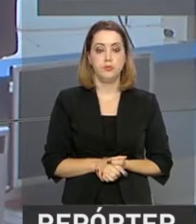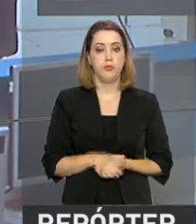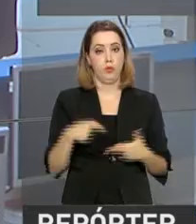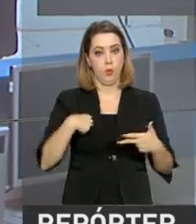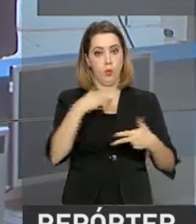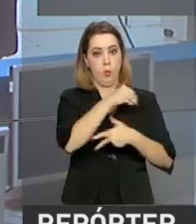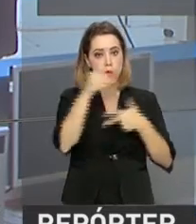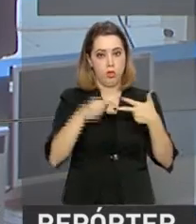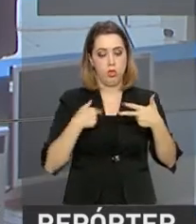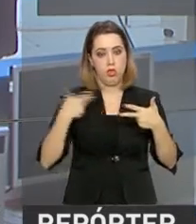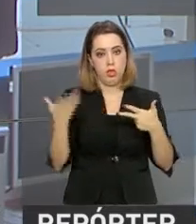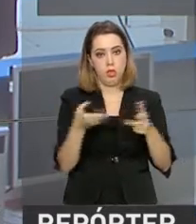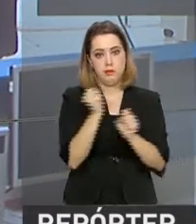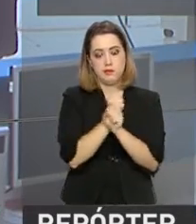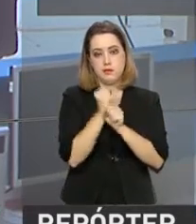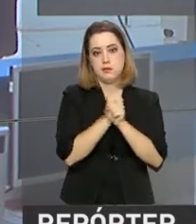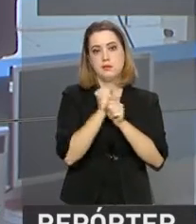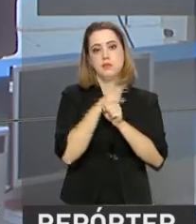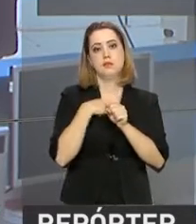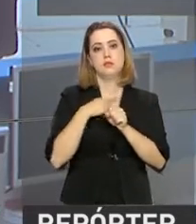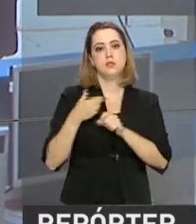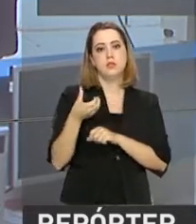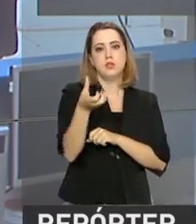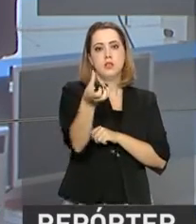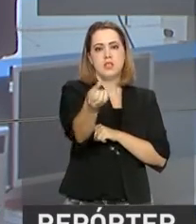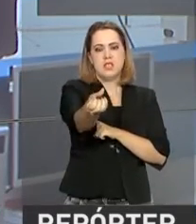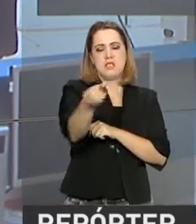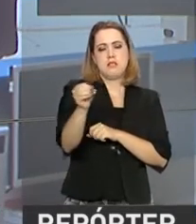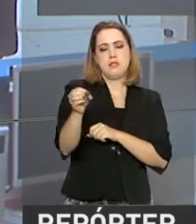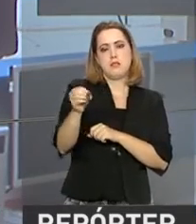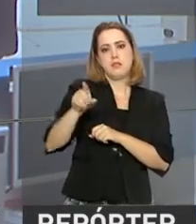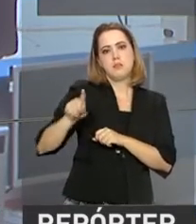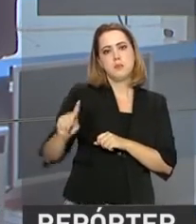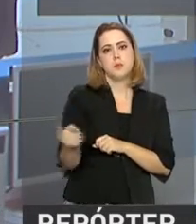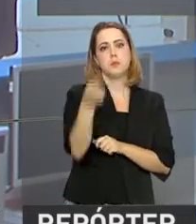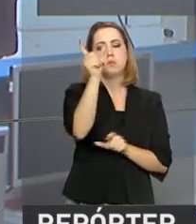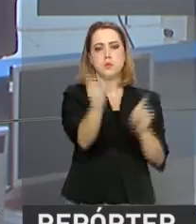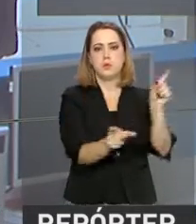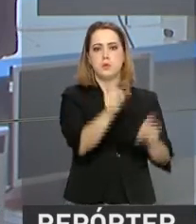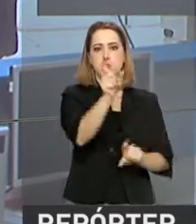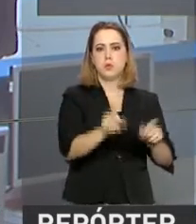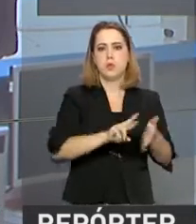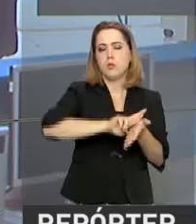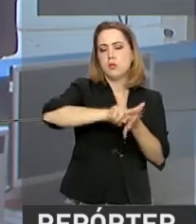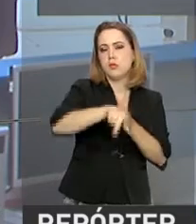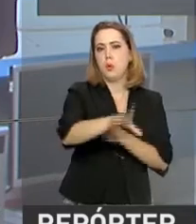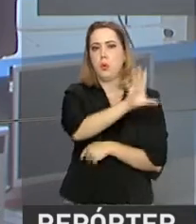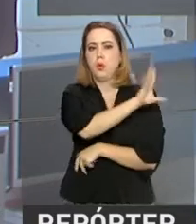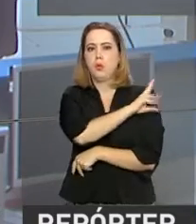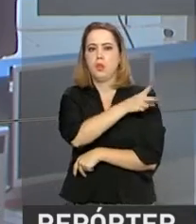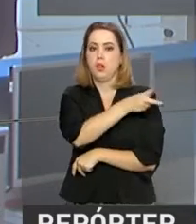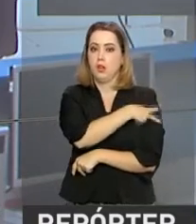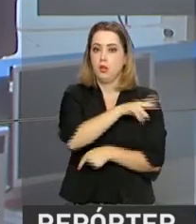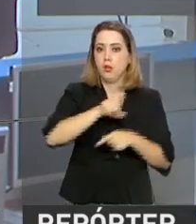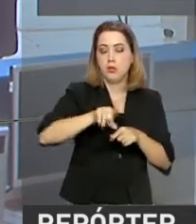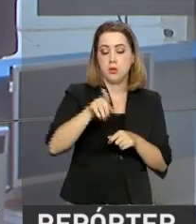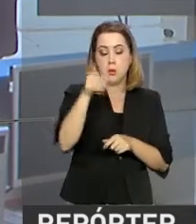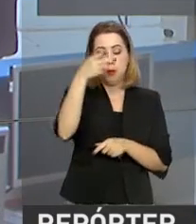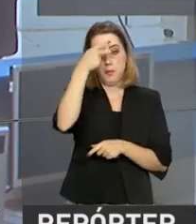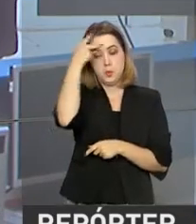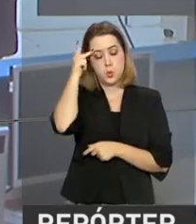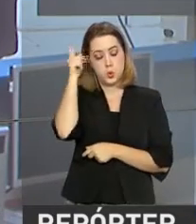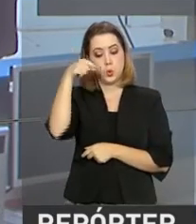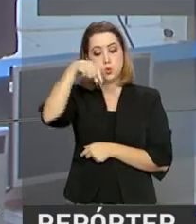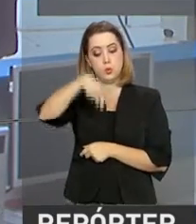o enem deste ano vai contar com o trabalho de mais de 600 mil pessoas entre coordenadores assistentes chefes de sala e aplicadores